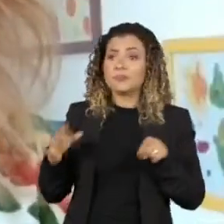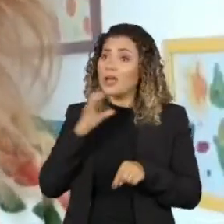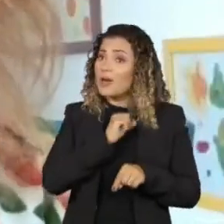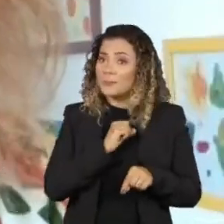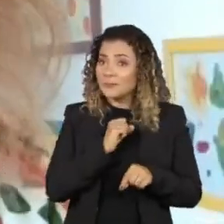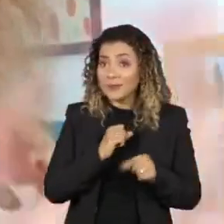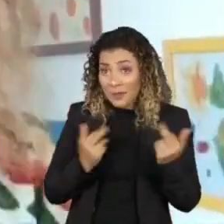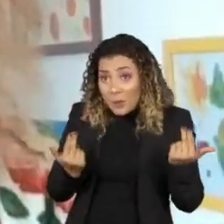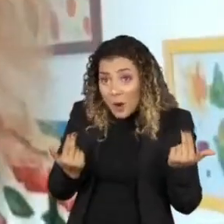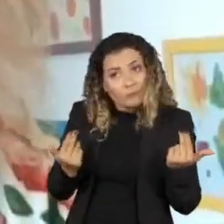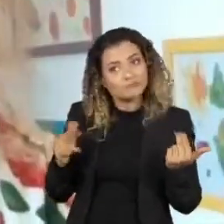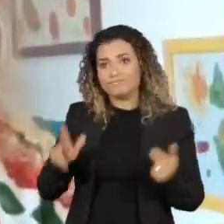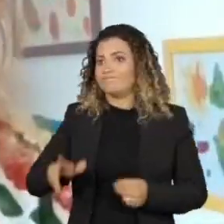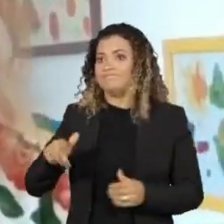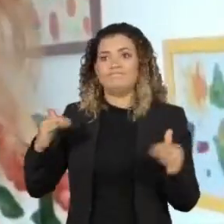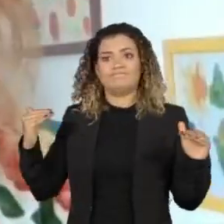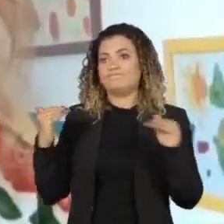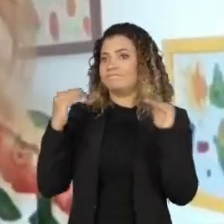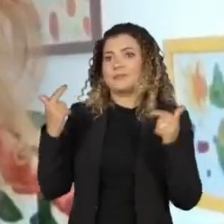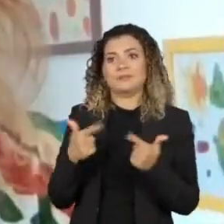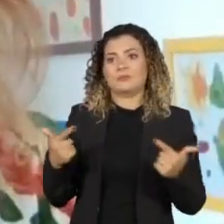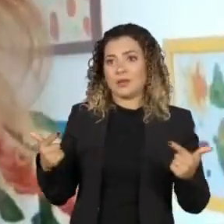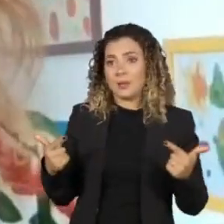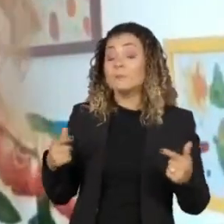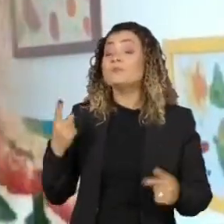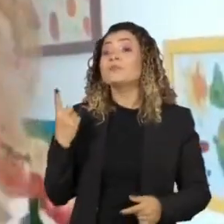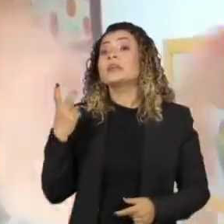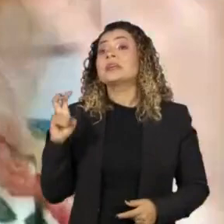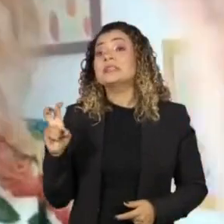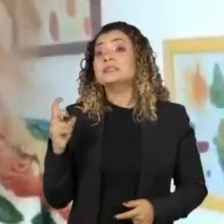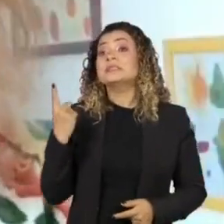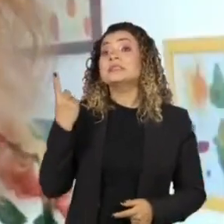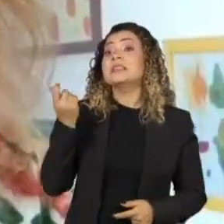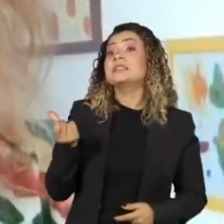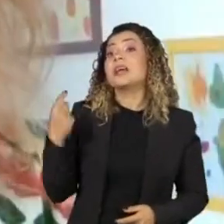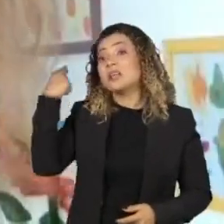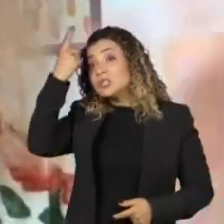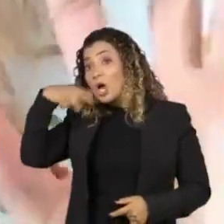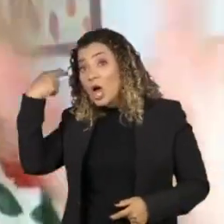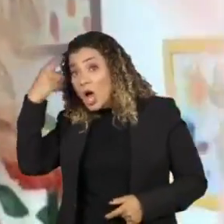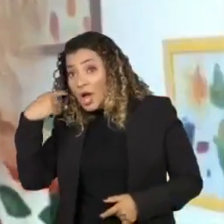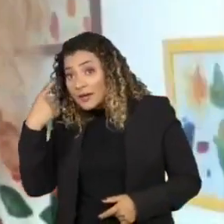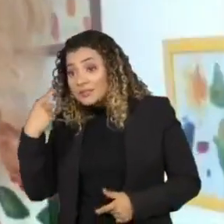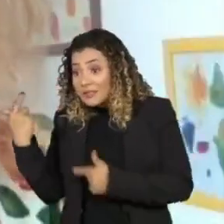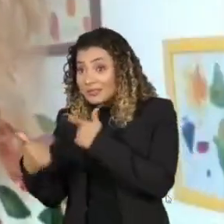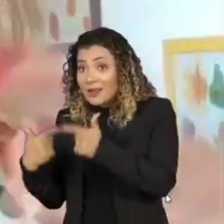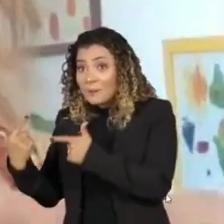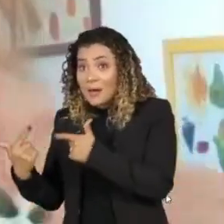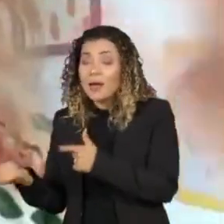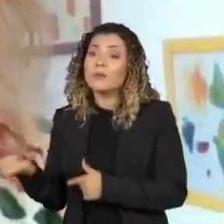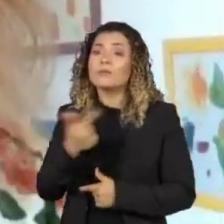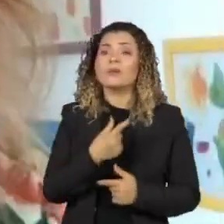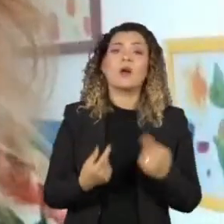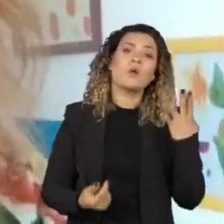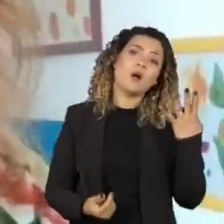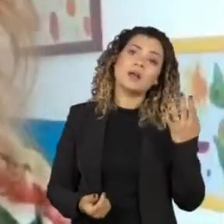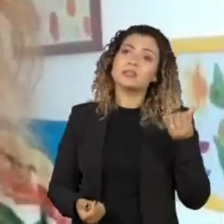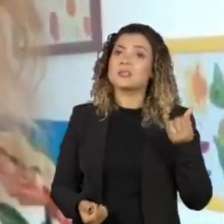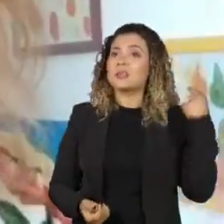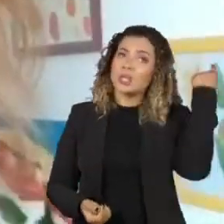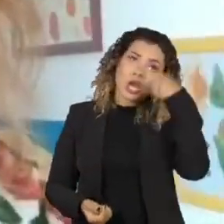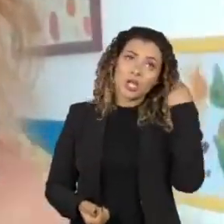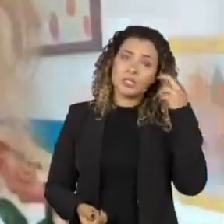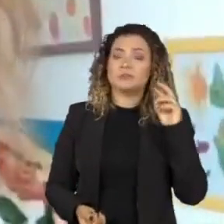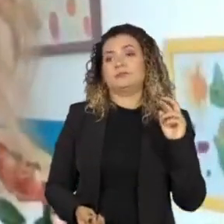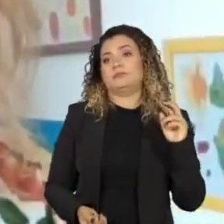se deslocando. Quem trabalha 15, 16 horas por dia não tem as mesmas 24 horas de quem trabalha 4, 6 horas por